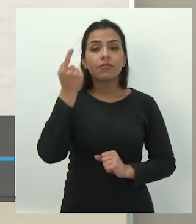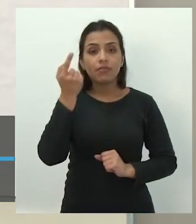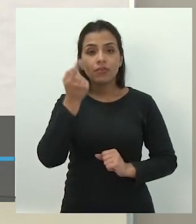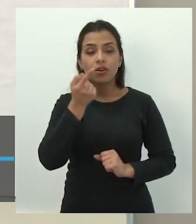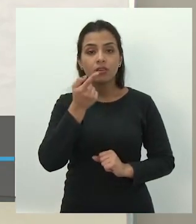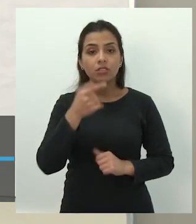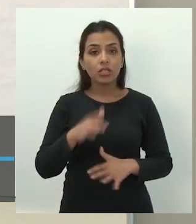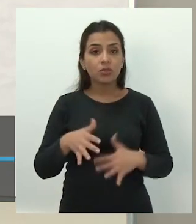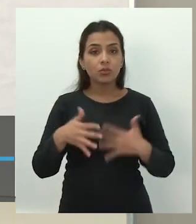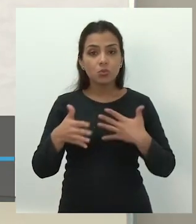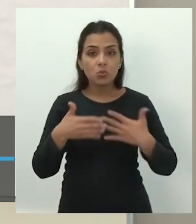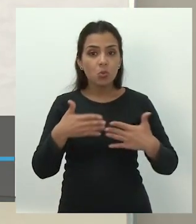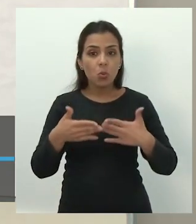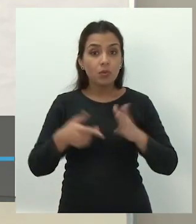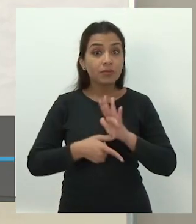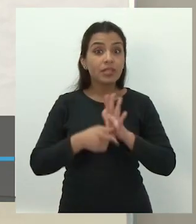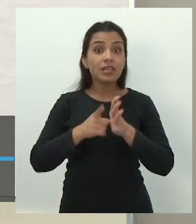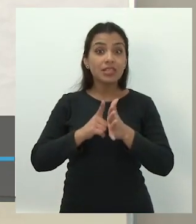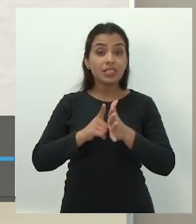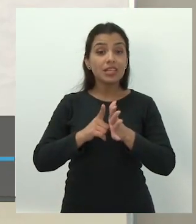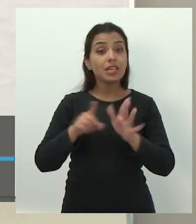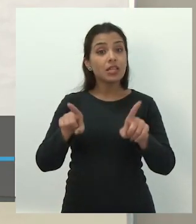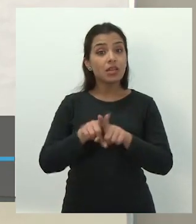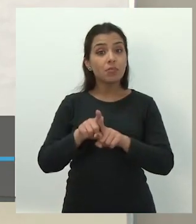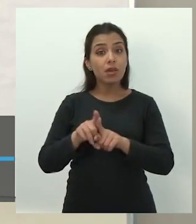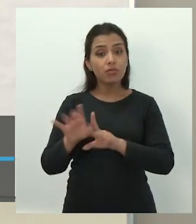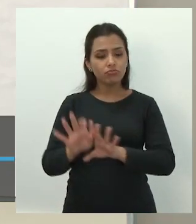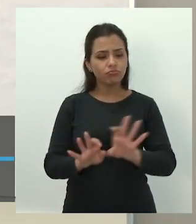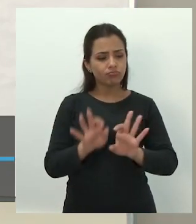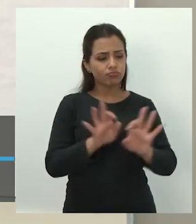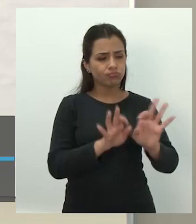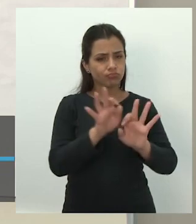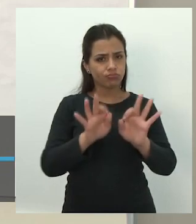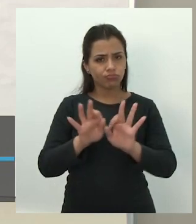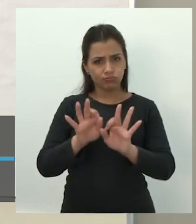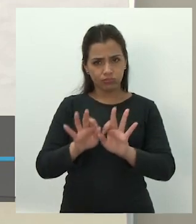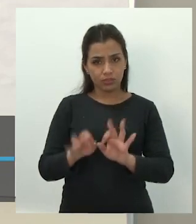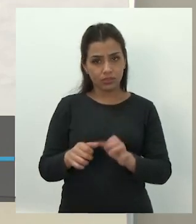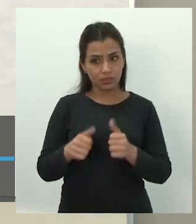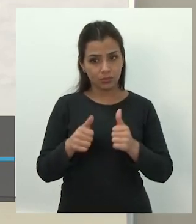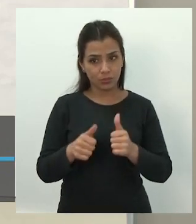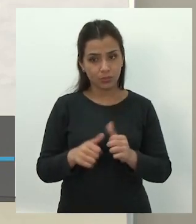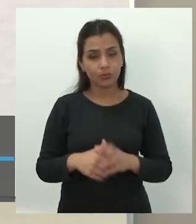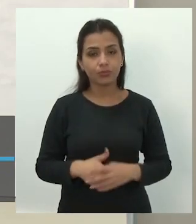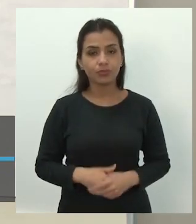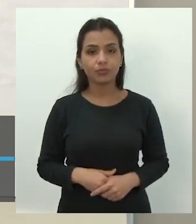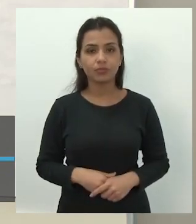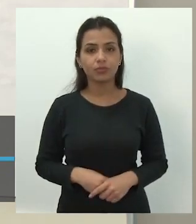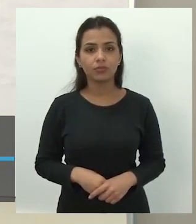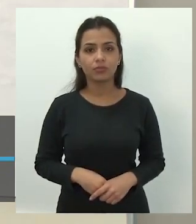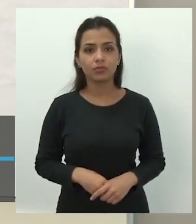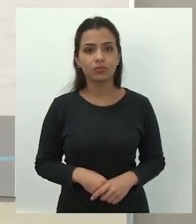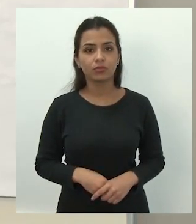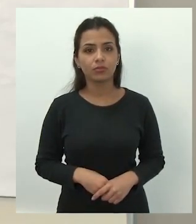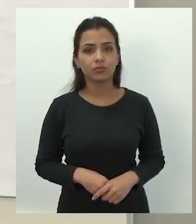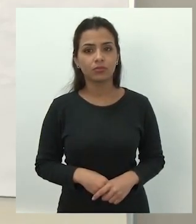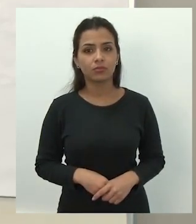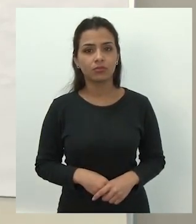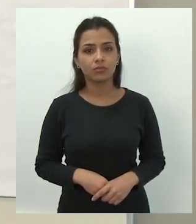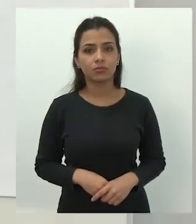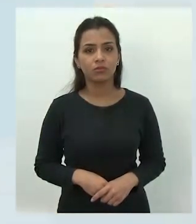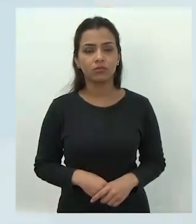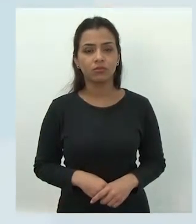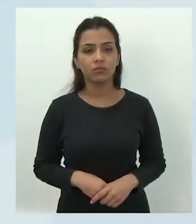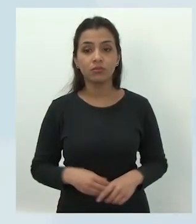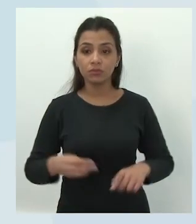Qualquer imprevisto aí, tá bom? E poder fazer ajustes, né, antes aí de a gente gravar finalmente a história. Na etapa 3, agora a gente vai